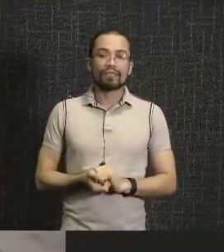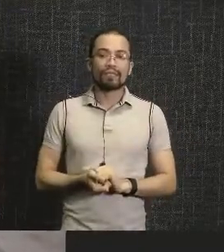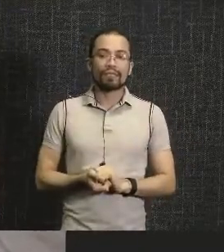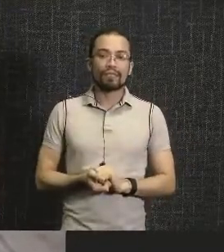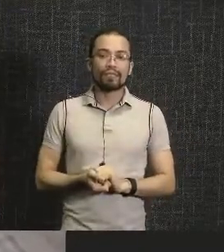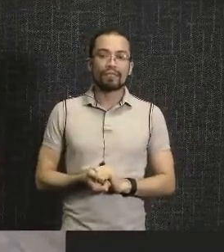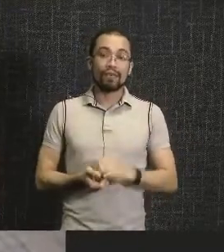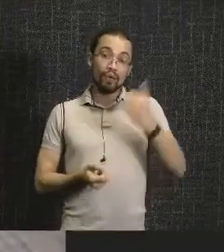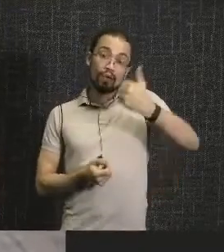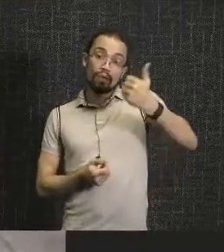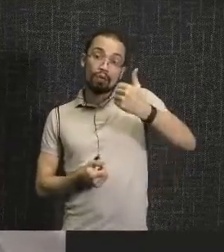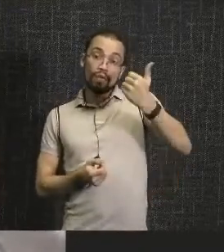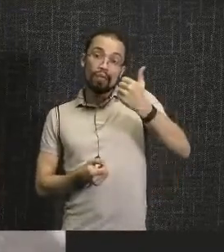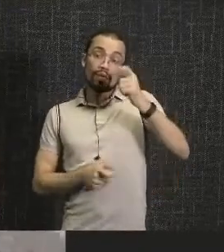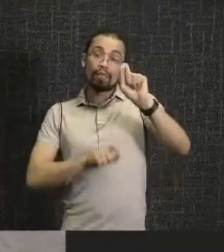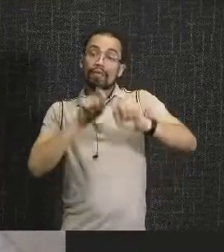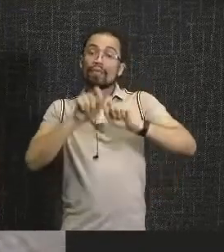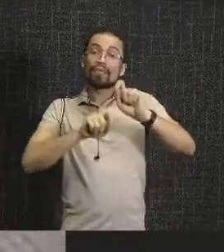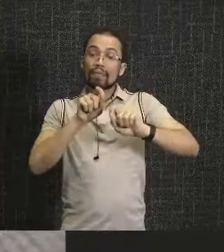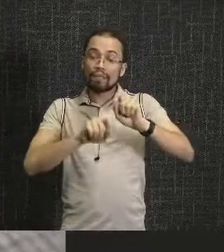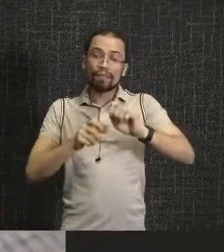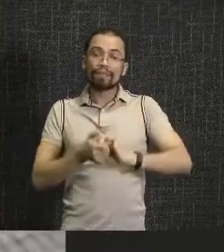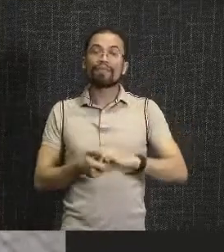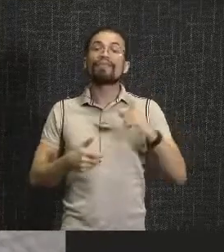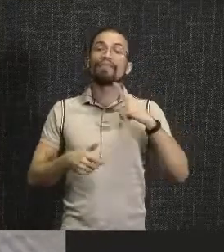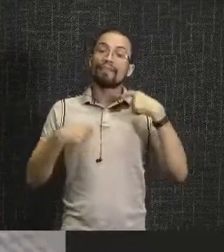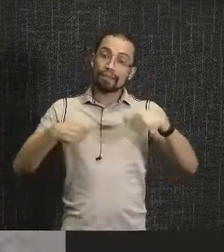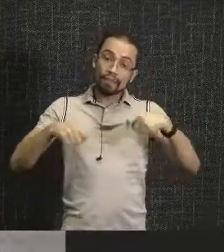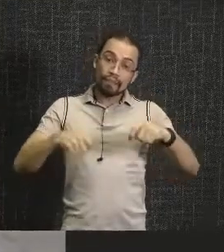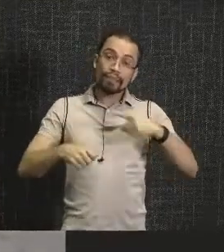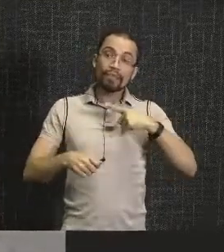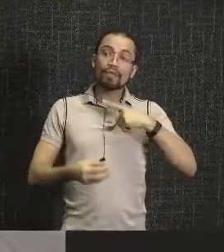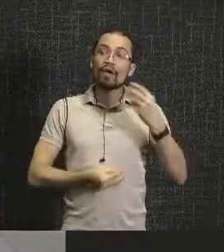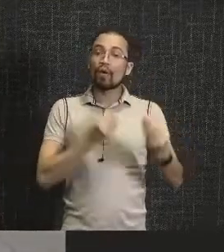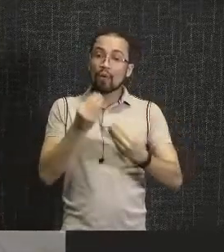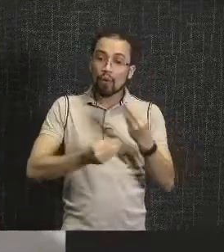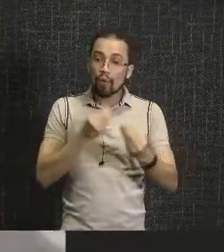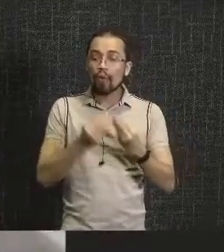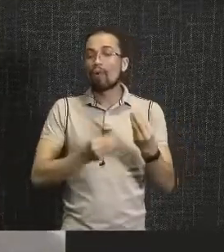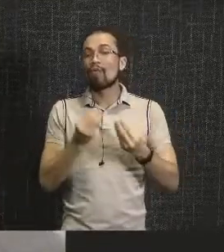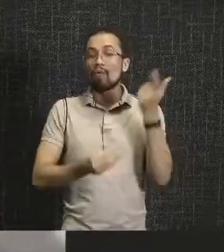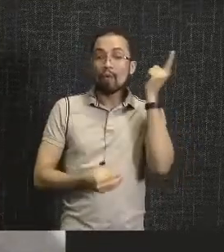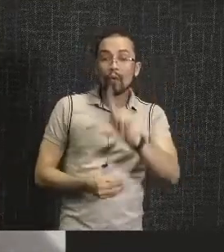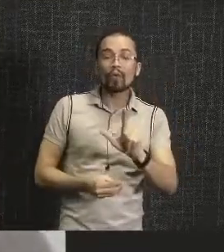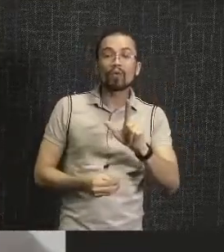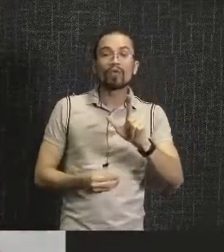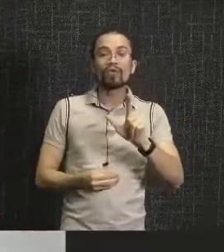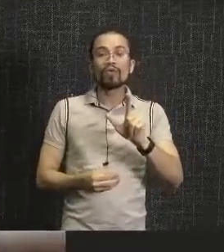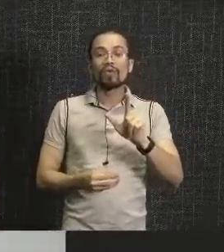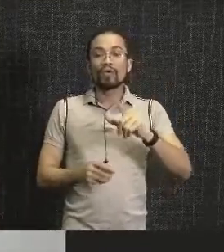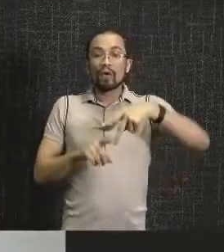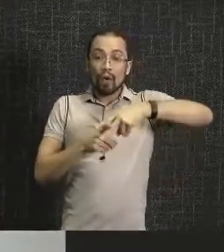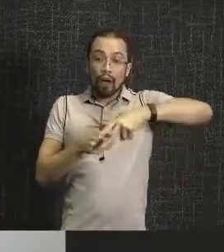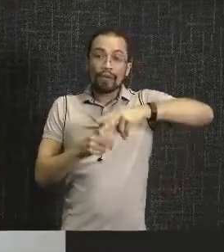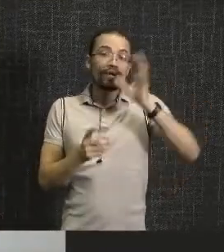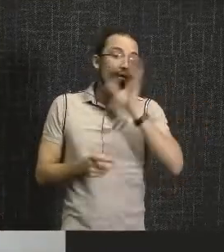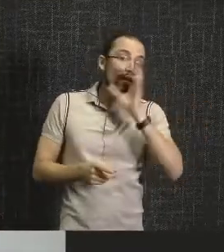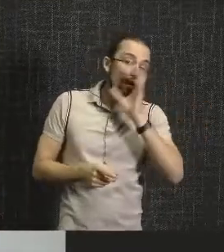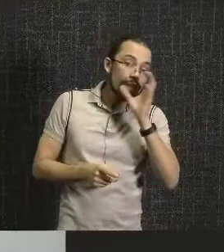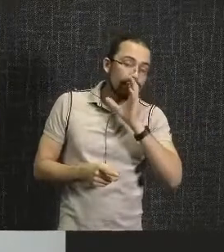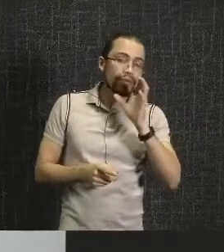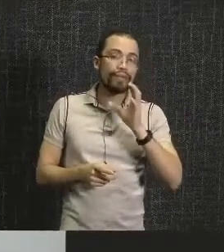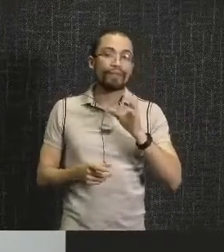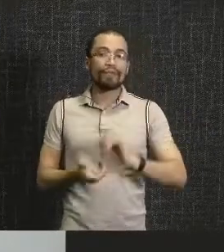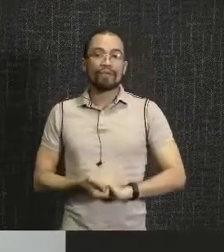o primeiro ponto é, condições para ter uma recuperação rápida existem? Existem. Os recursos que se tem, os